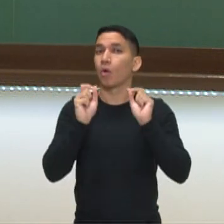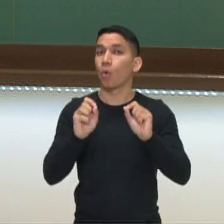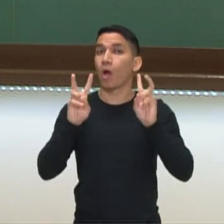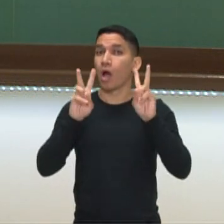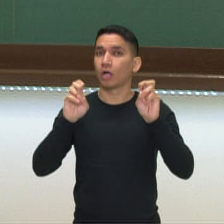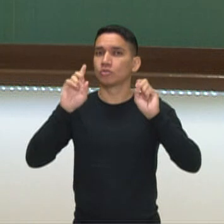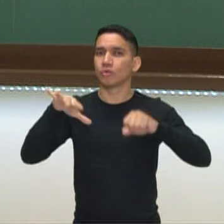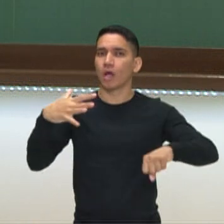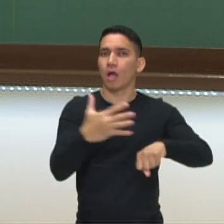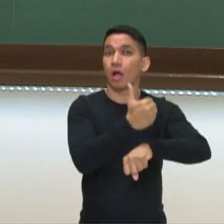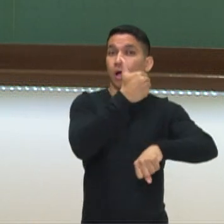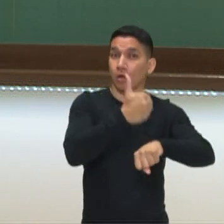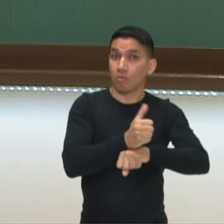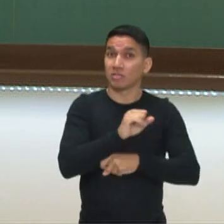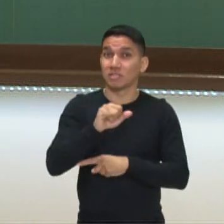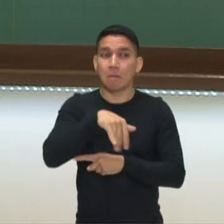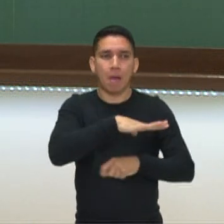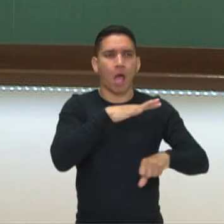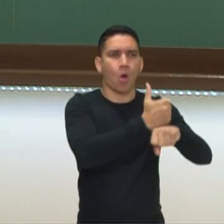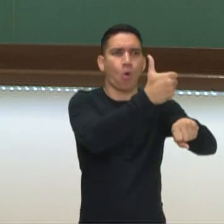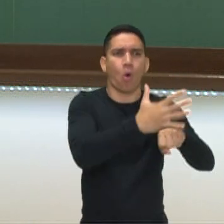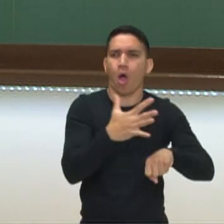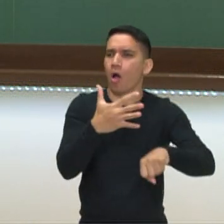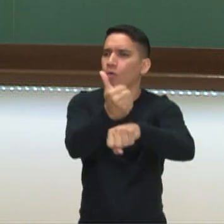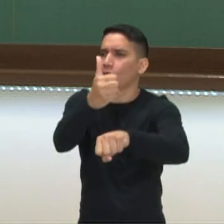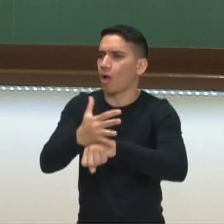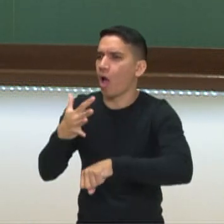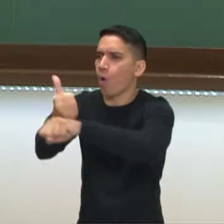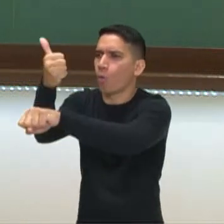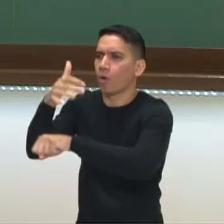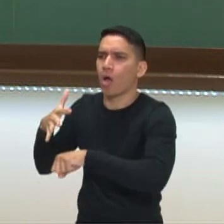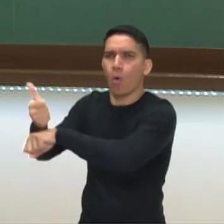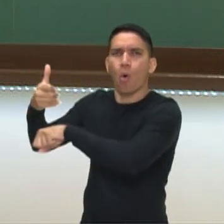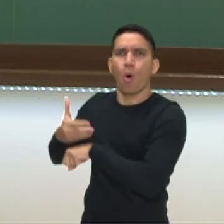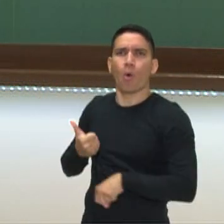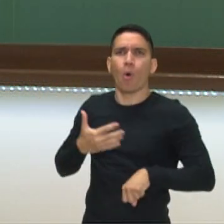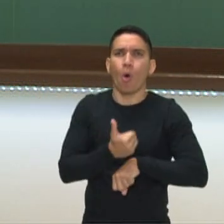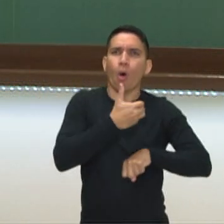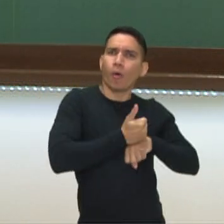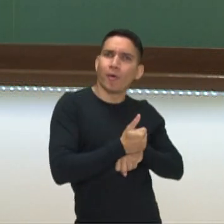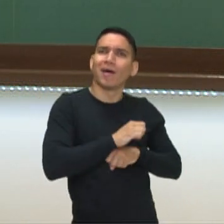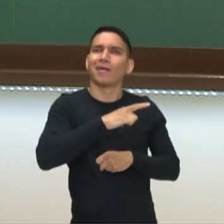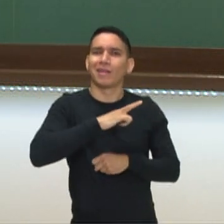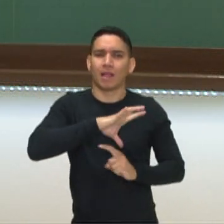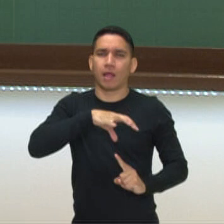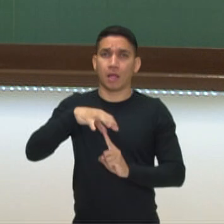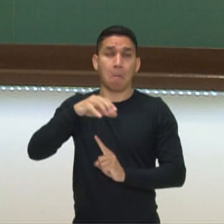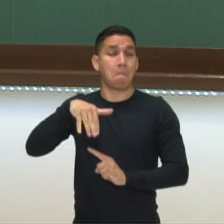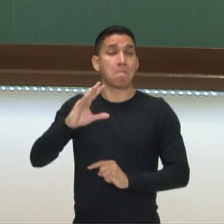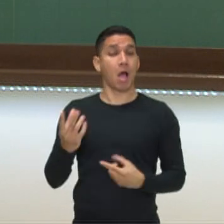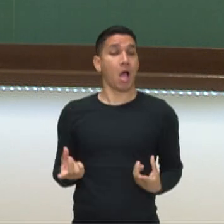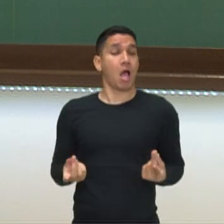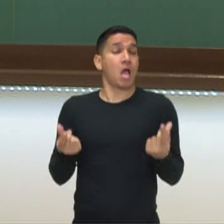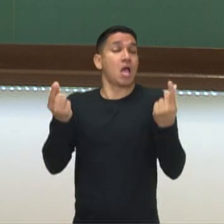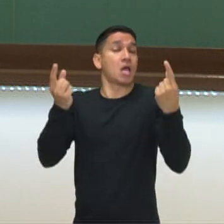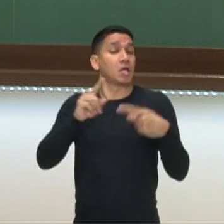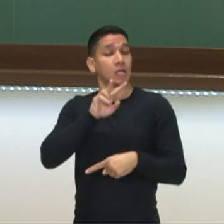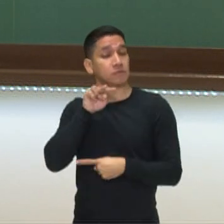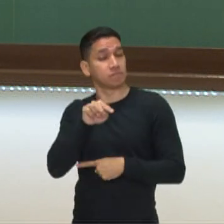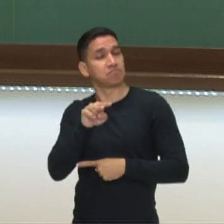do colonialismo. Quanto mais colônias uma monarquia tivesse, mais rica ela era